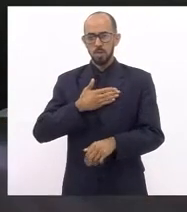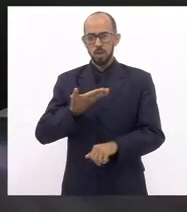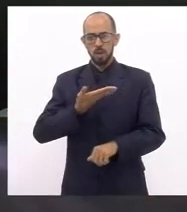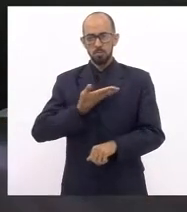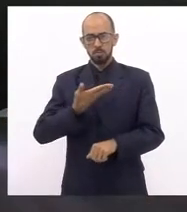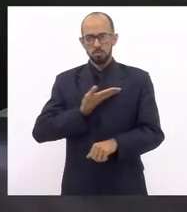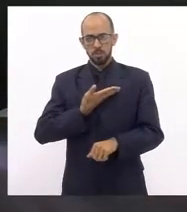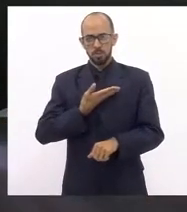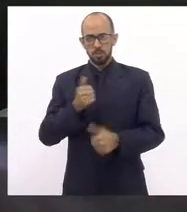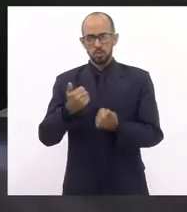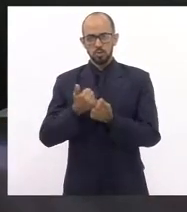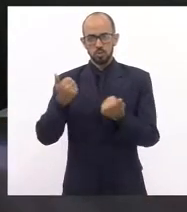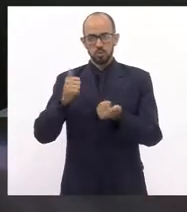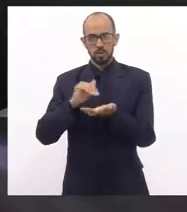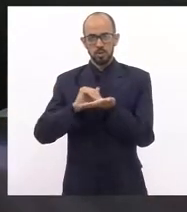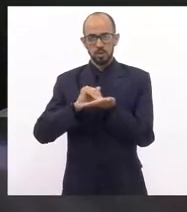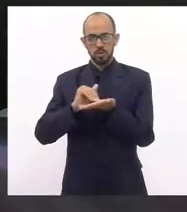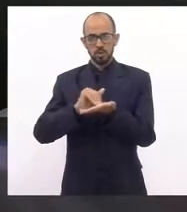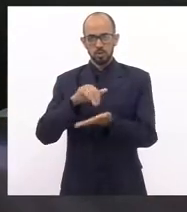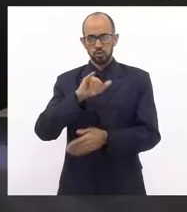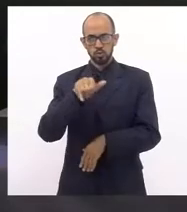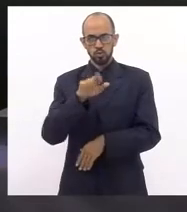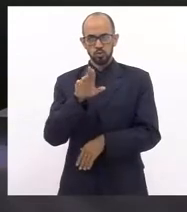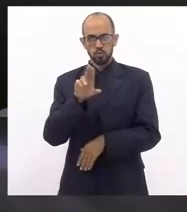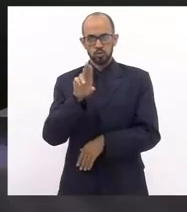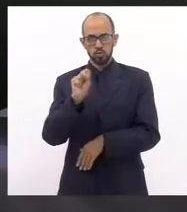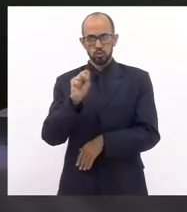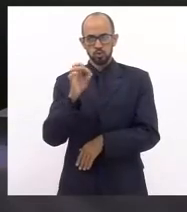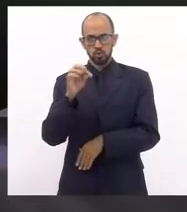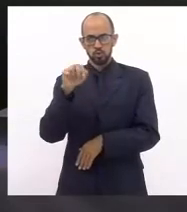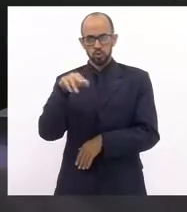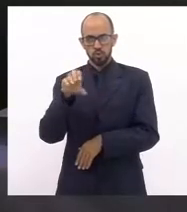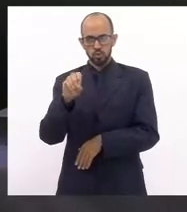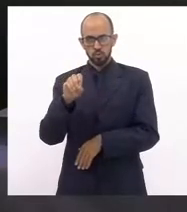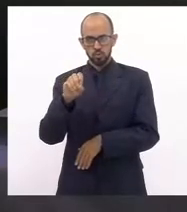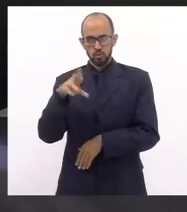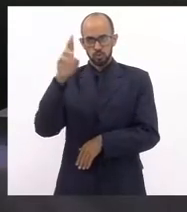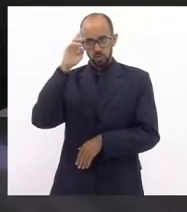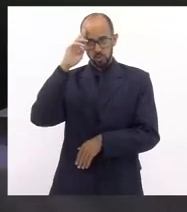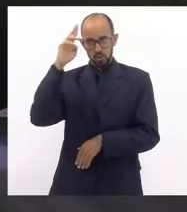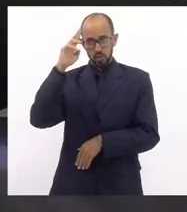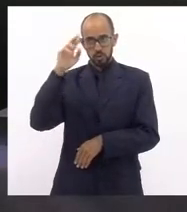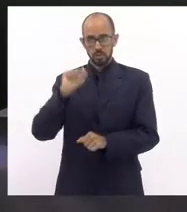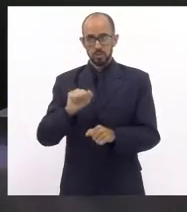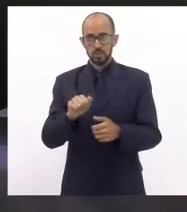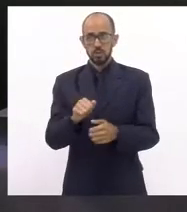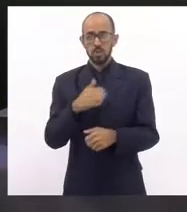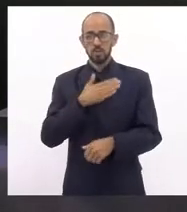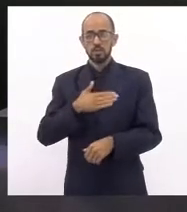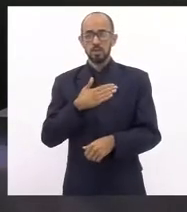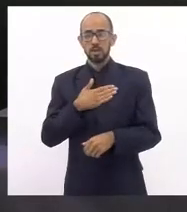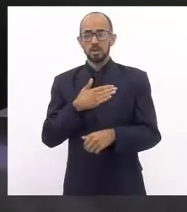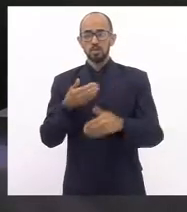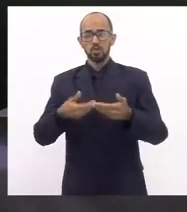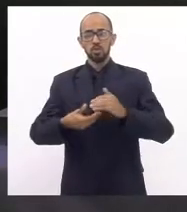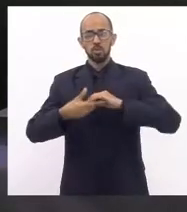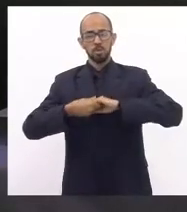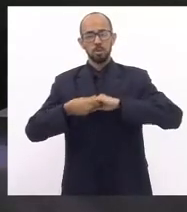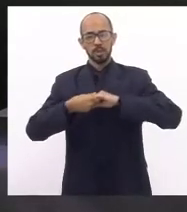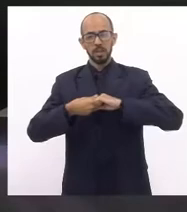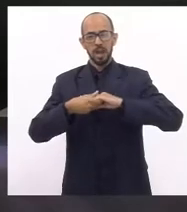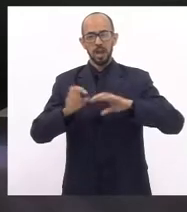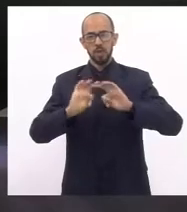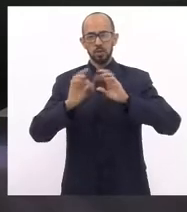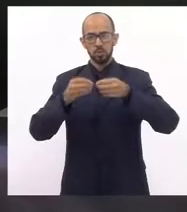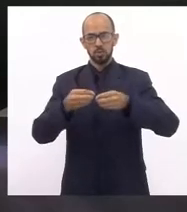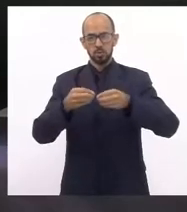superintendente Justino. Então, assim, eu cumprimento todos da mesa. Senhoras e senhores, também gostaria de cumprimentá-los a todos.